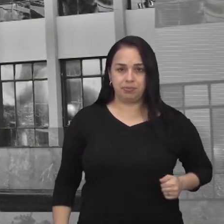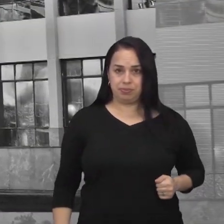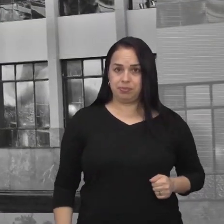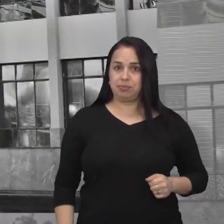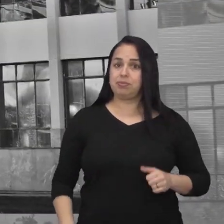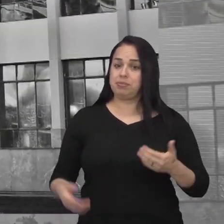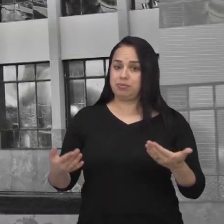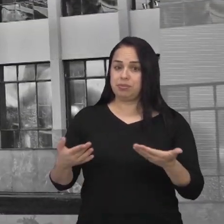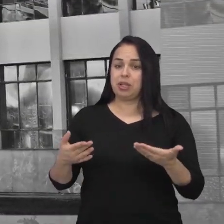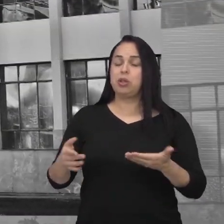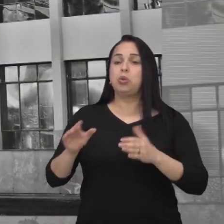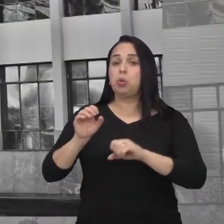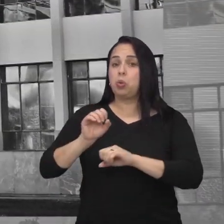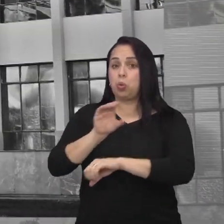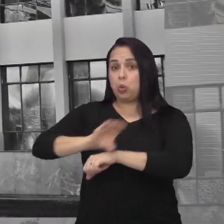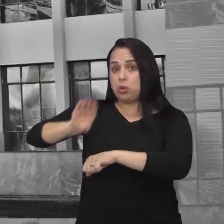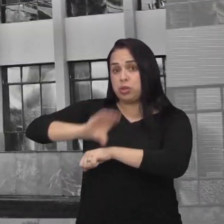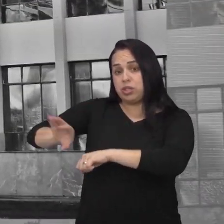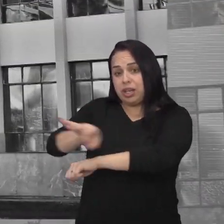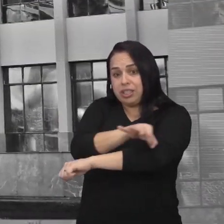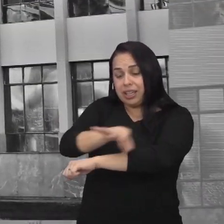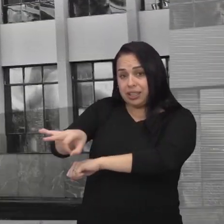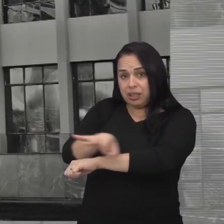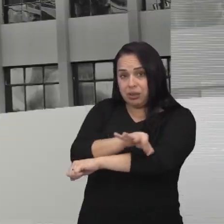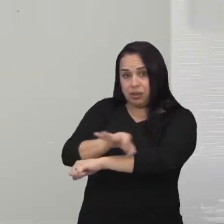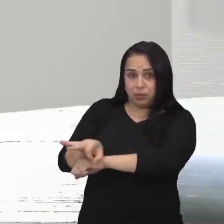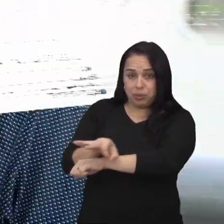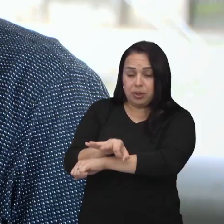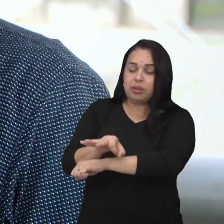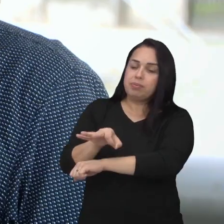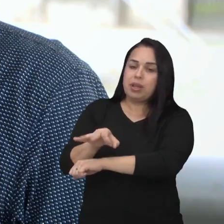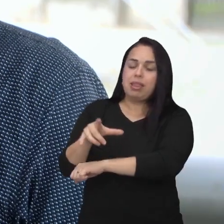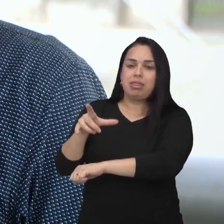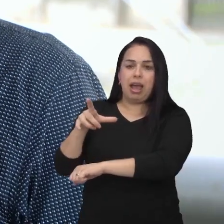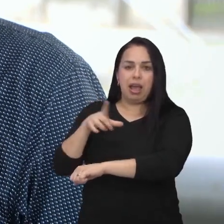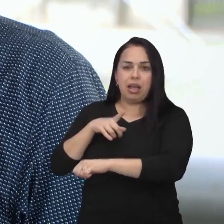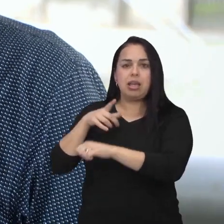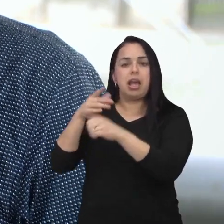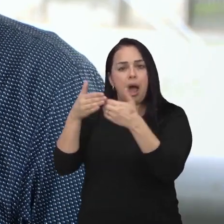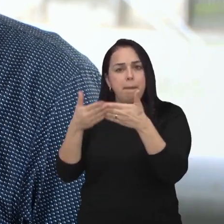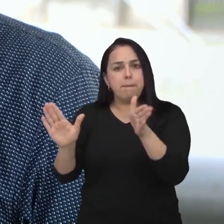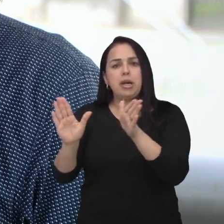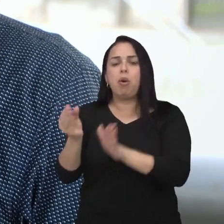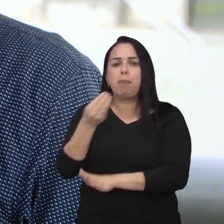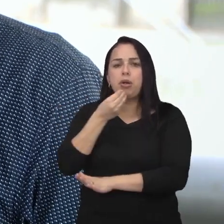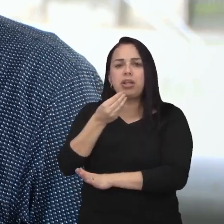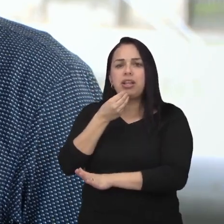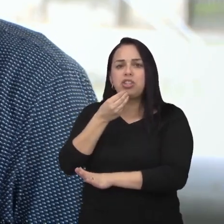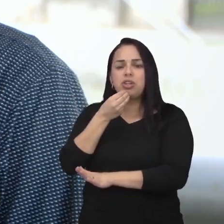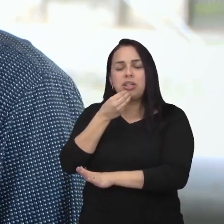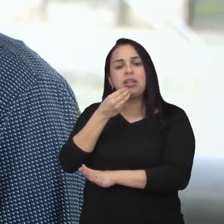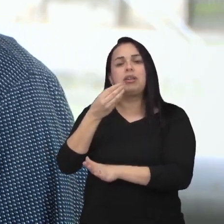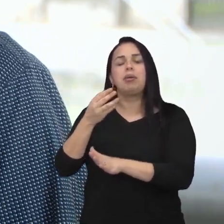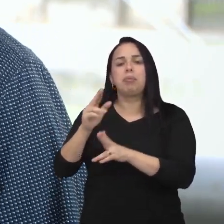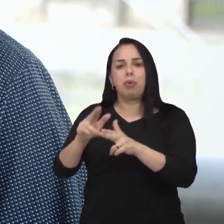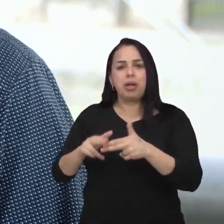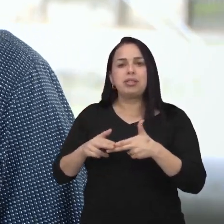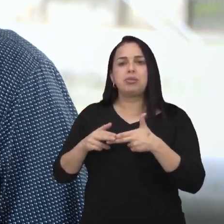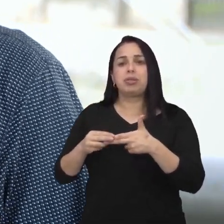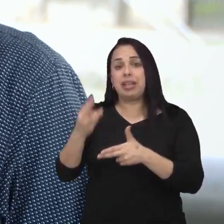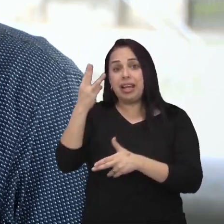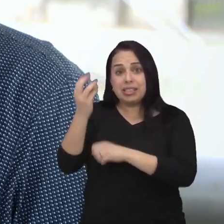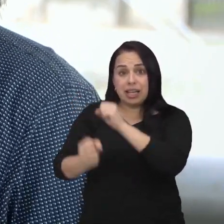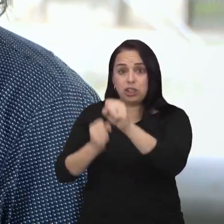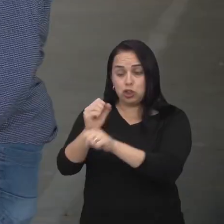Fundação Vale Paraibano de Ensino, no curso de arquitetura, que havia reaberto em 89, então, portanto,